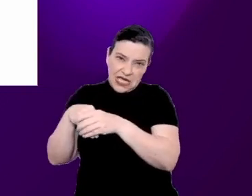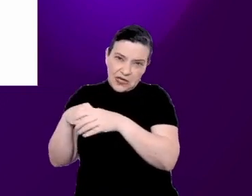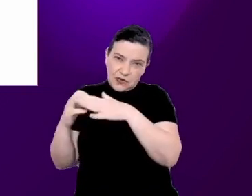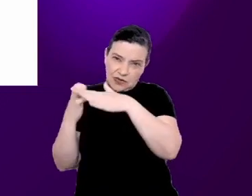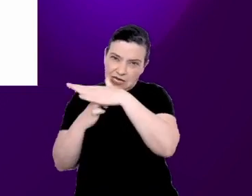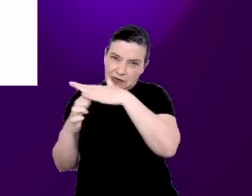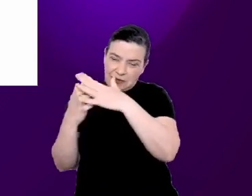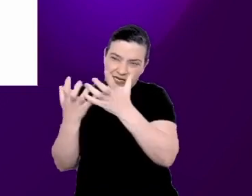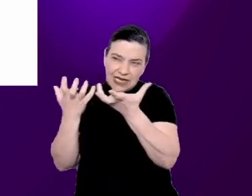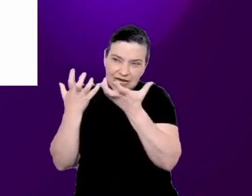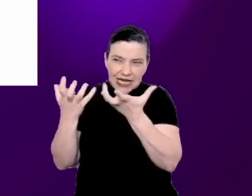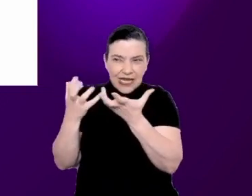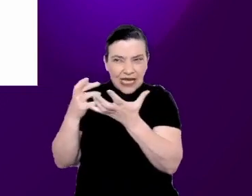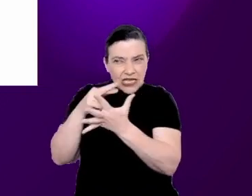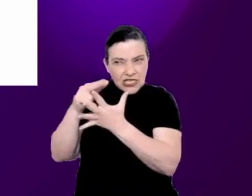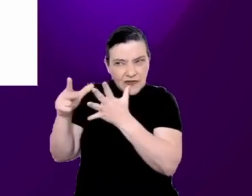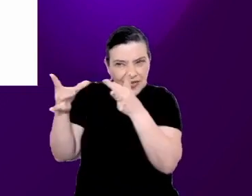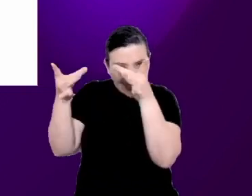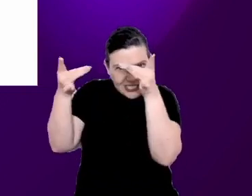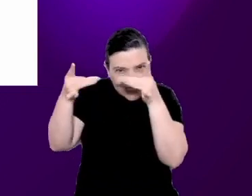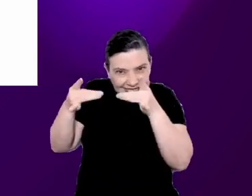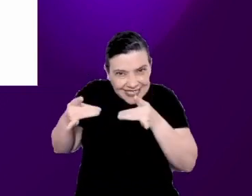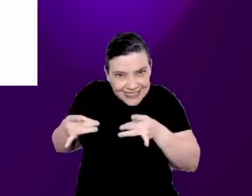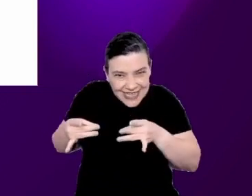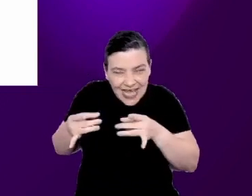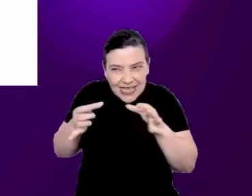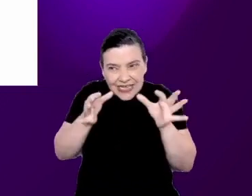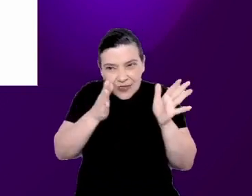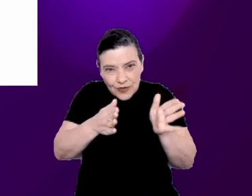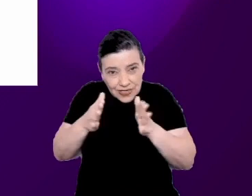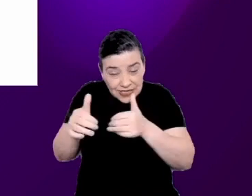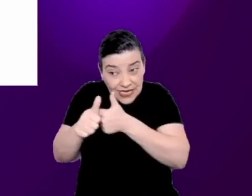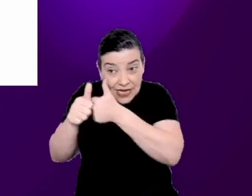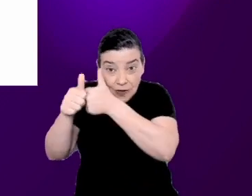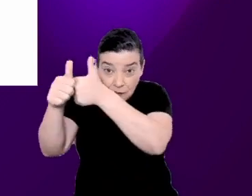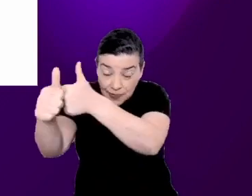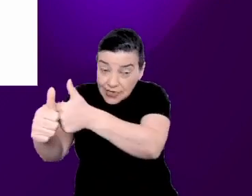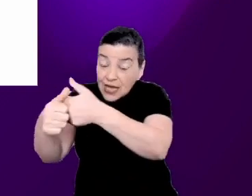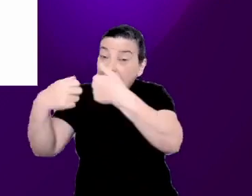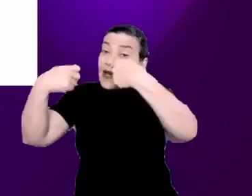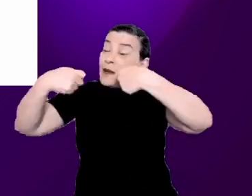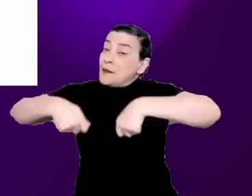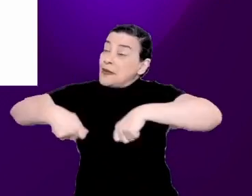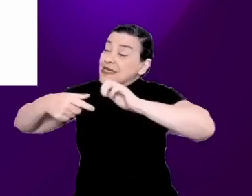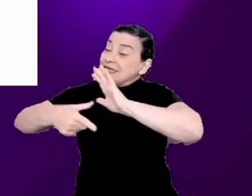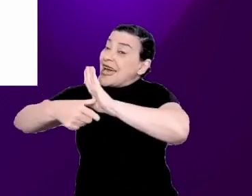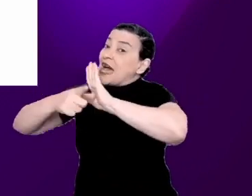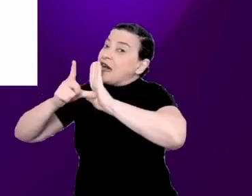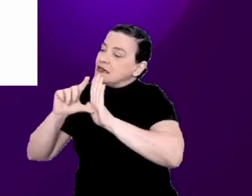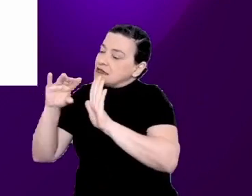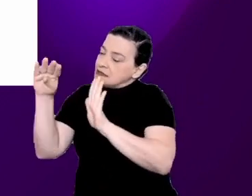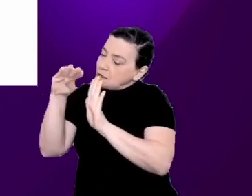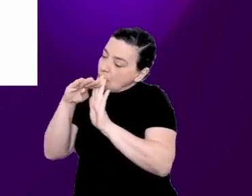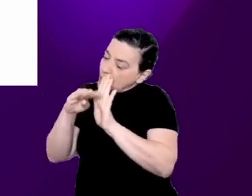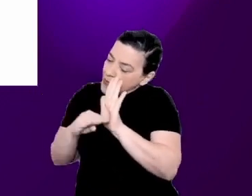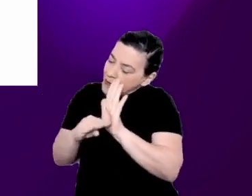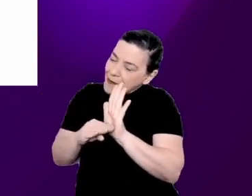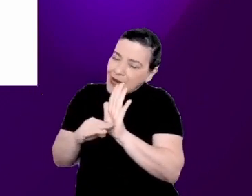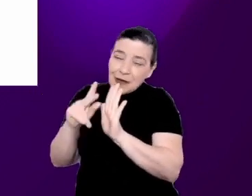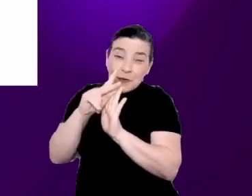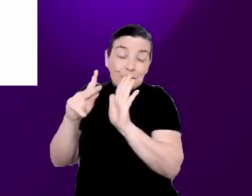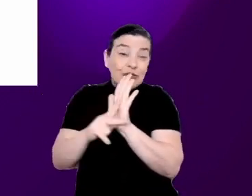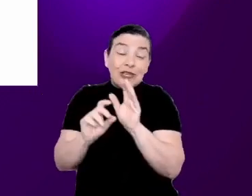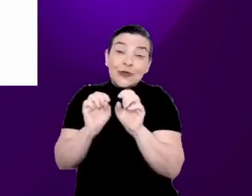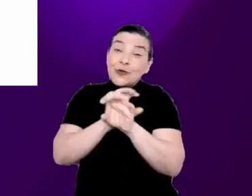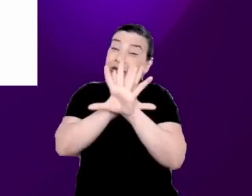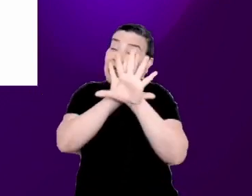querendo acompanhar de uma forma mais organizada. A gente precisa ter um desenho claro, a gente precisa que todas as